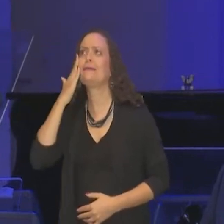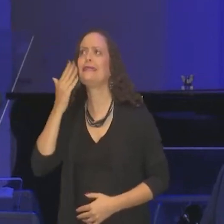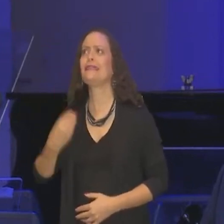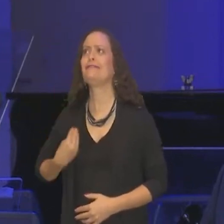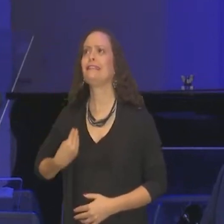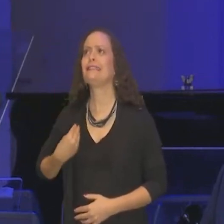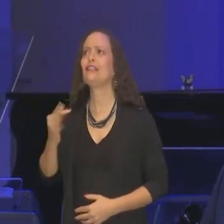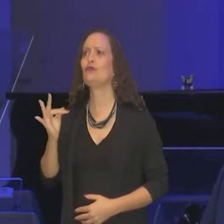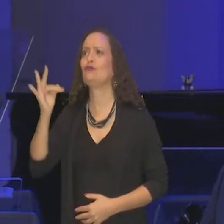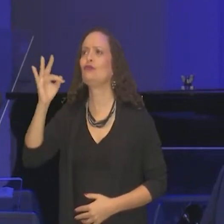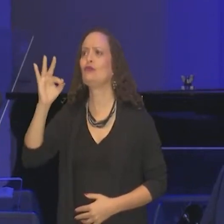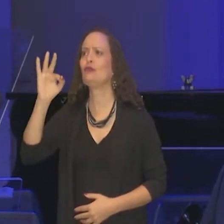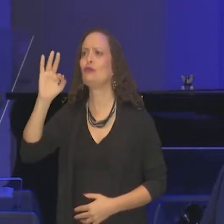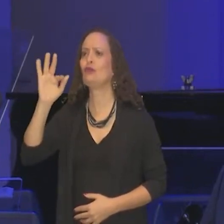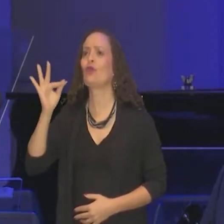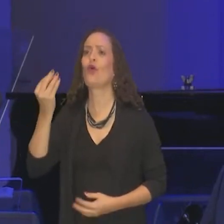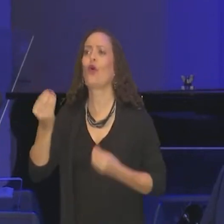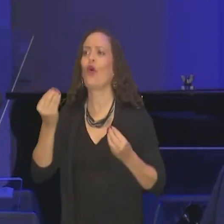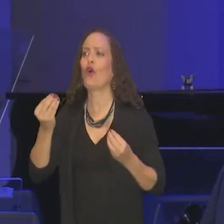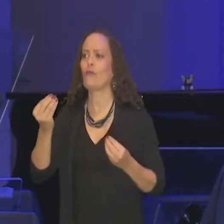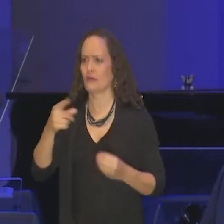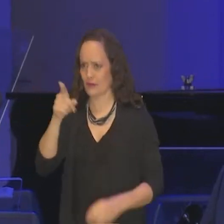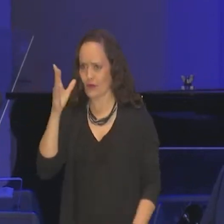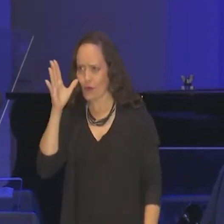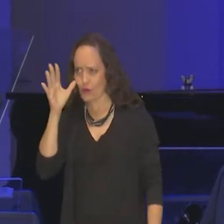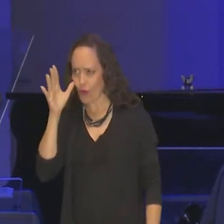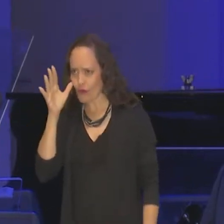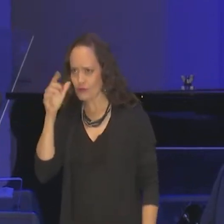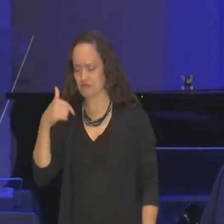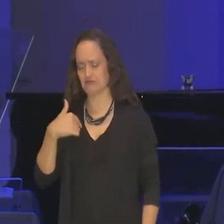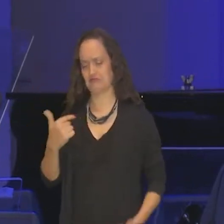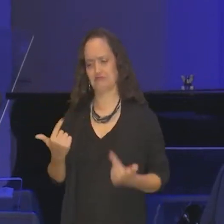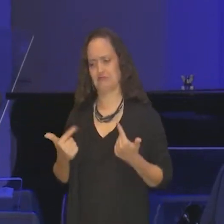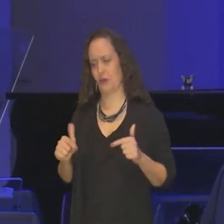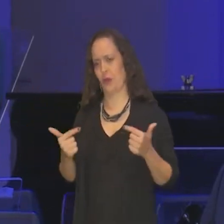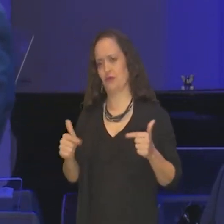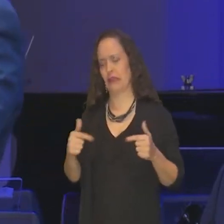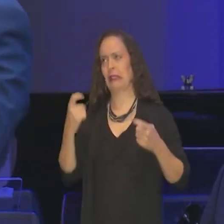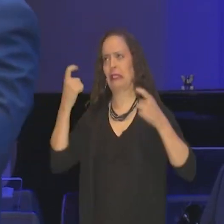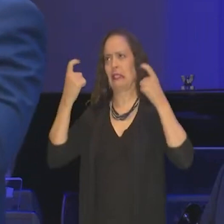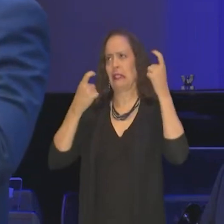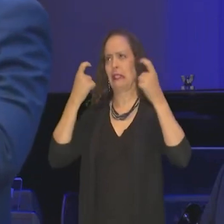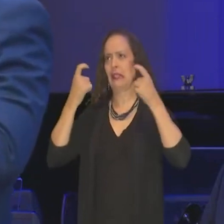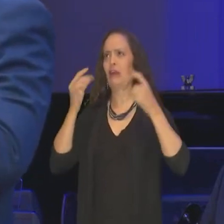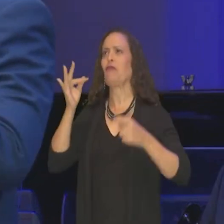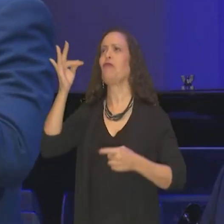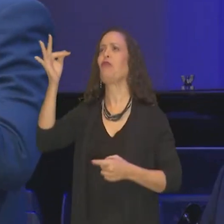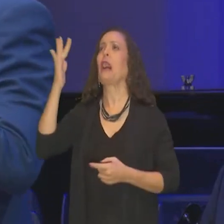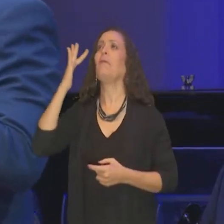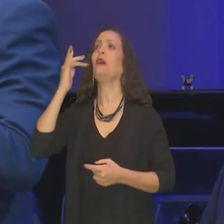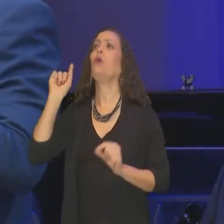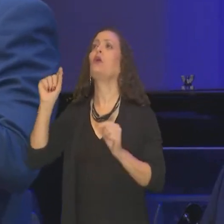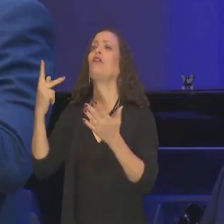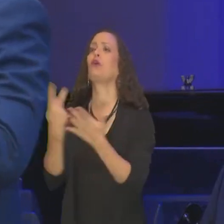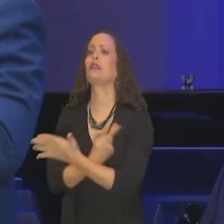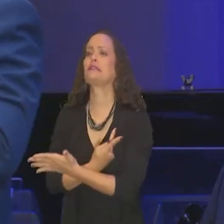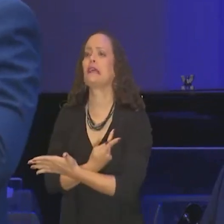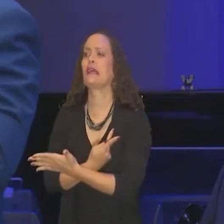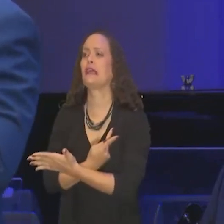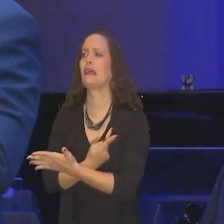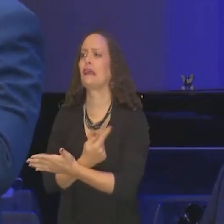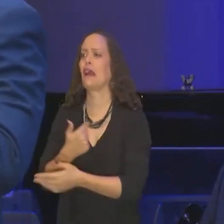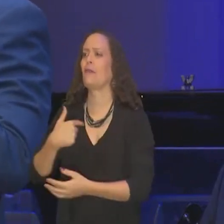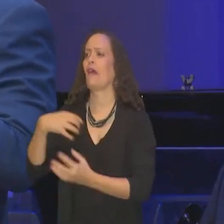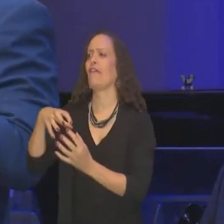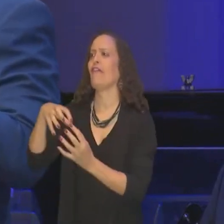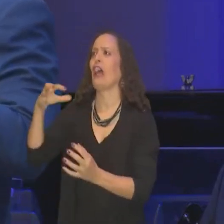não tenho esta curiosidade. Eu não tenho muito esta preocupação com o que vai acontecer lá com a minha